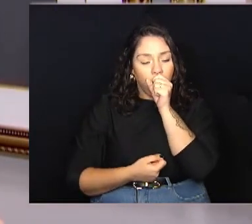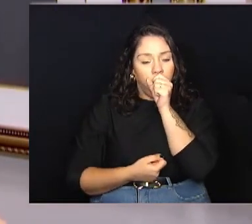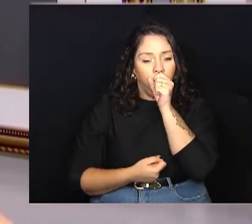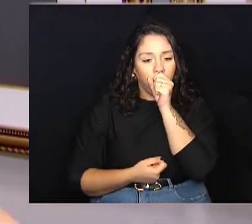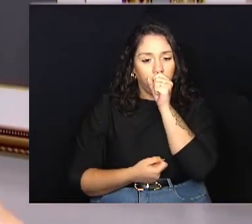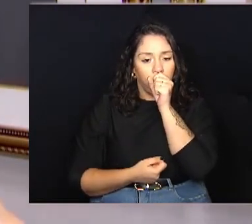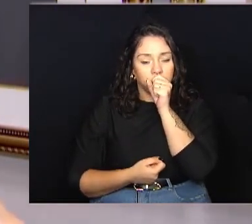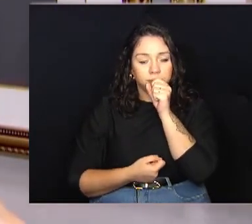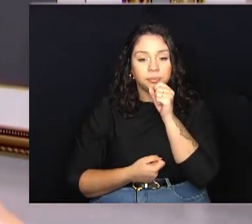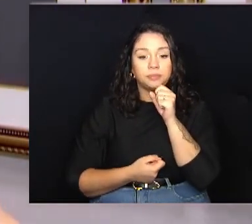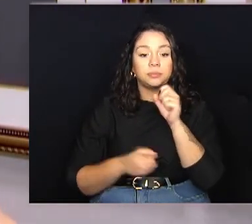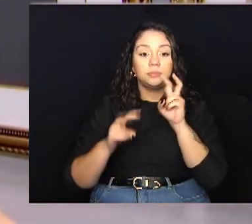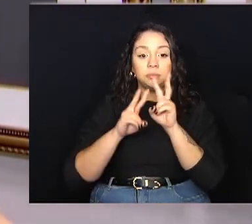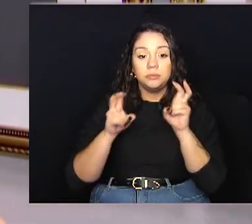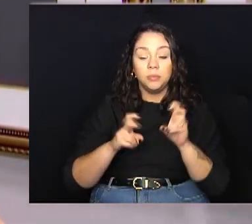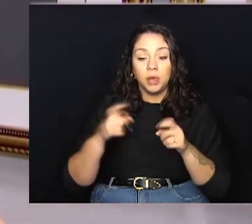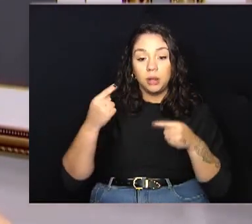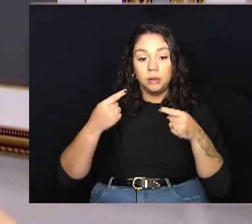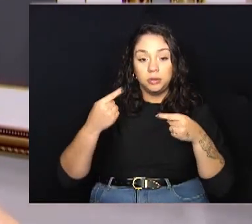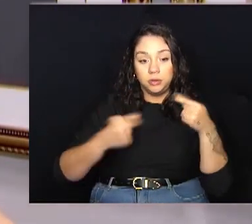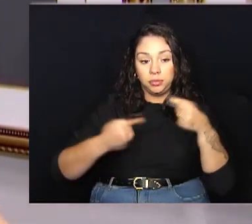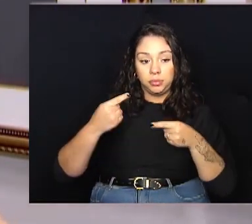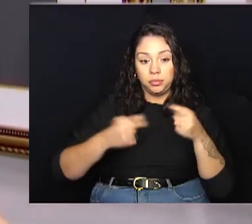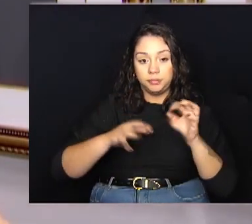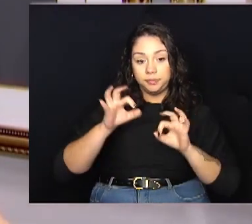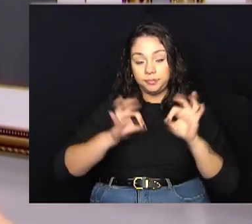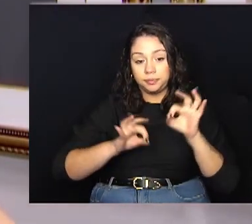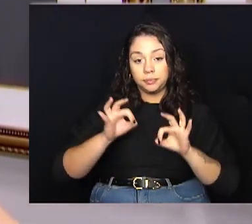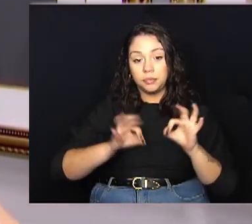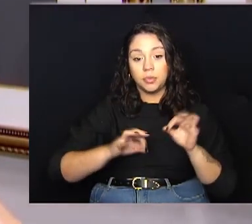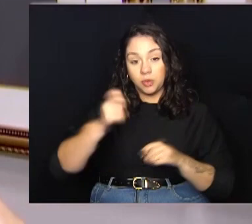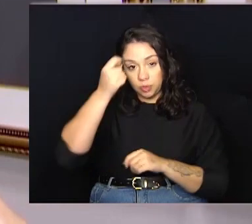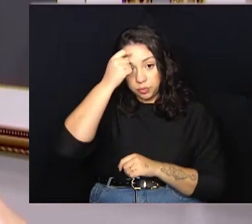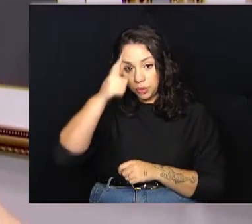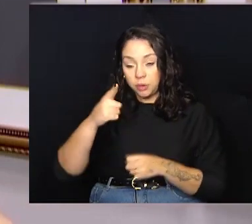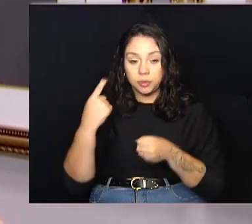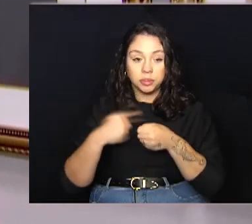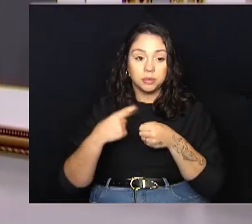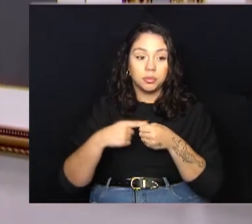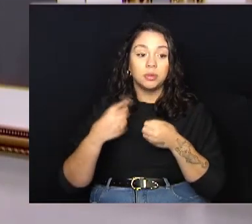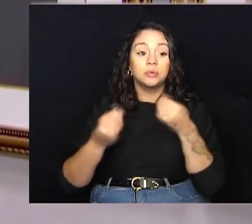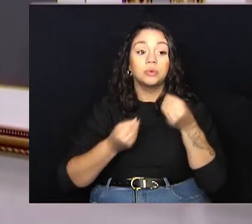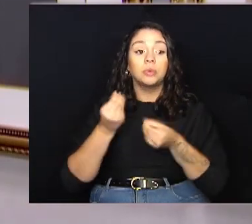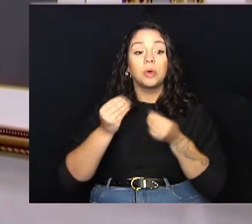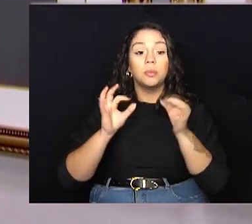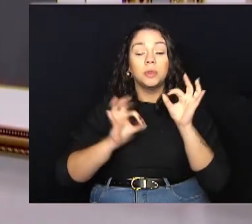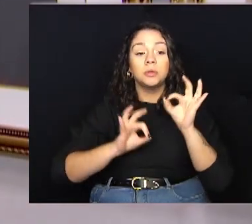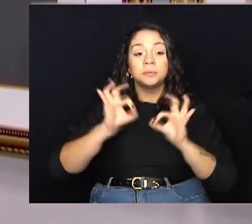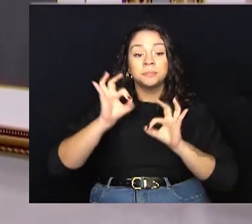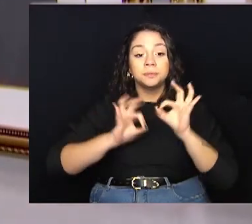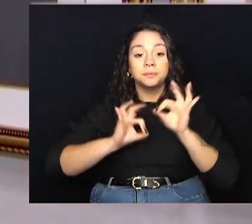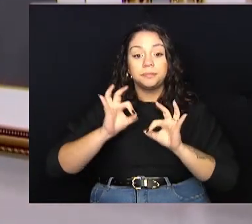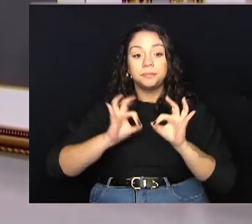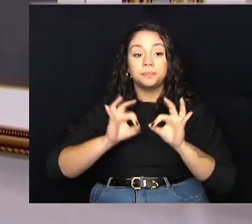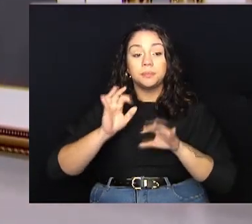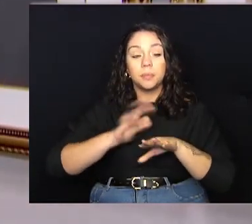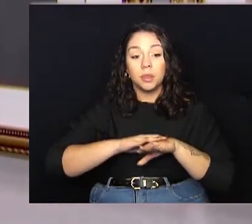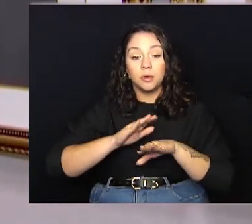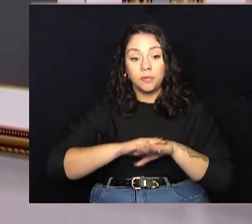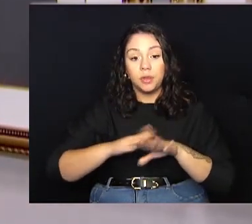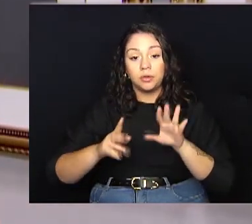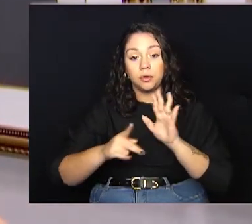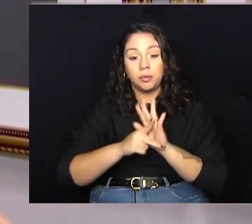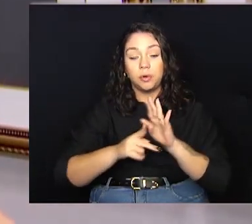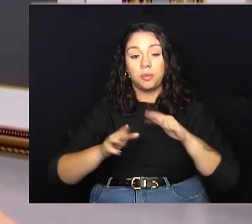abordar o plano cultural Municipal Então como que esse plano é feito pelos